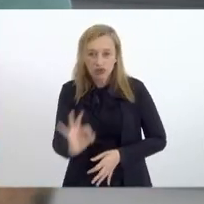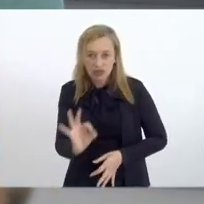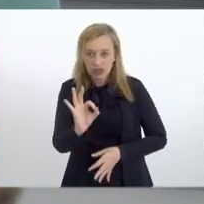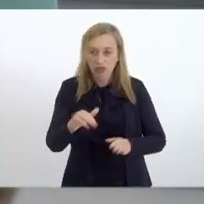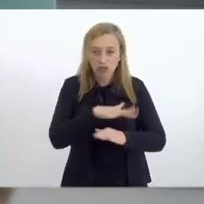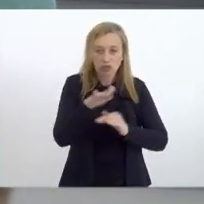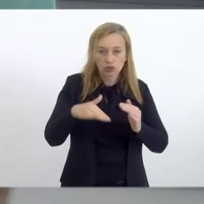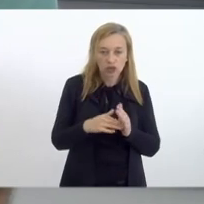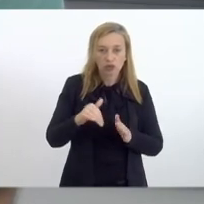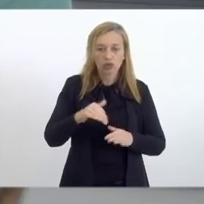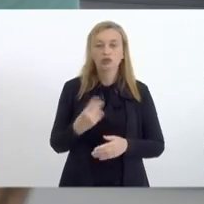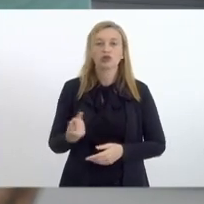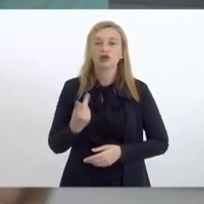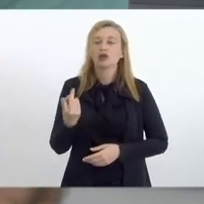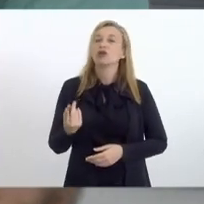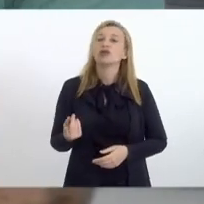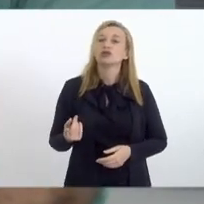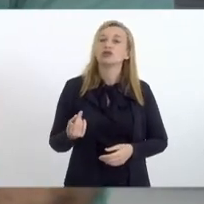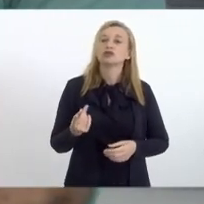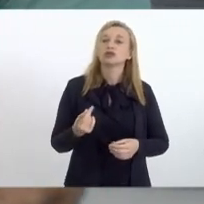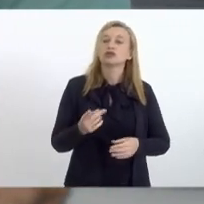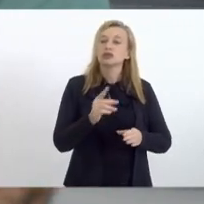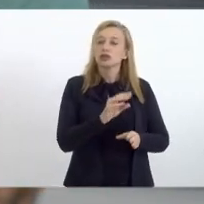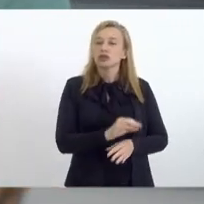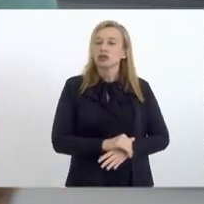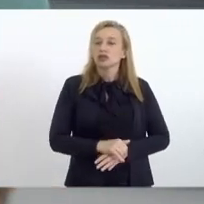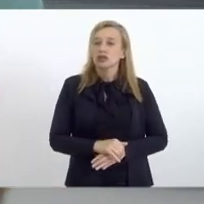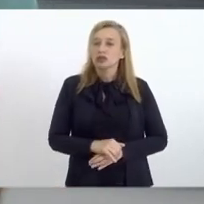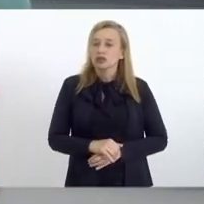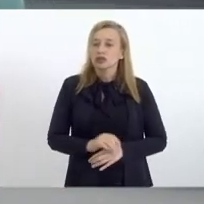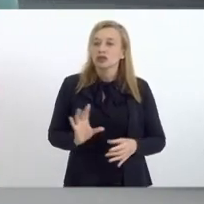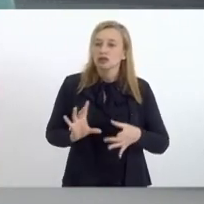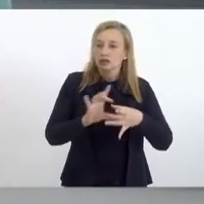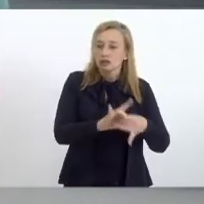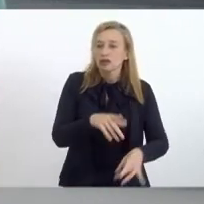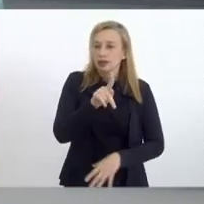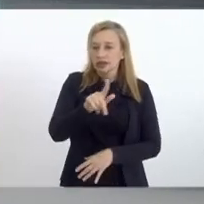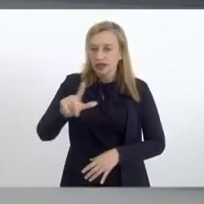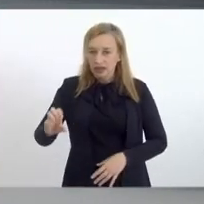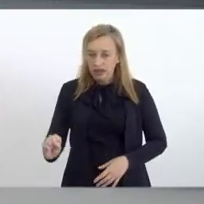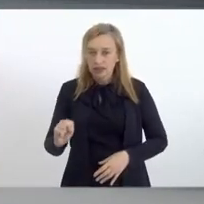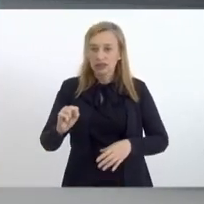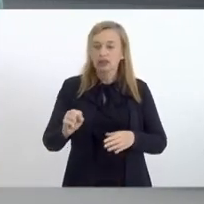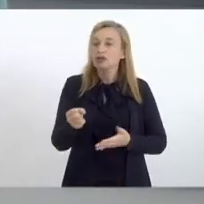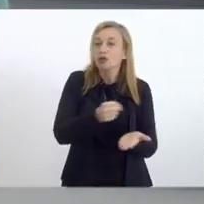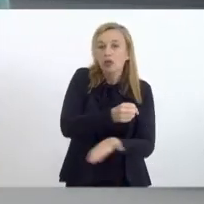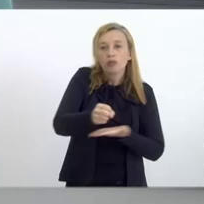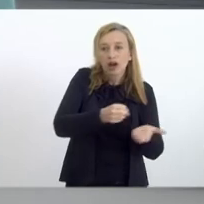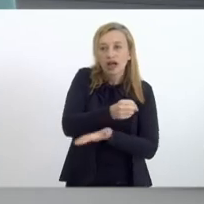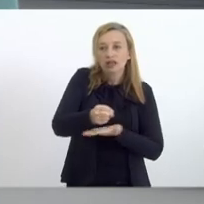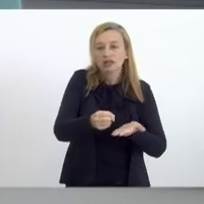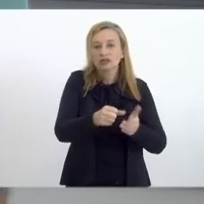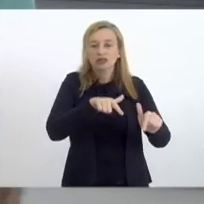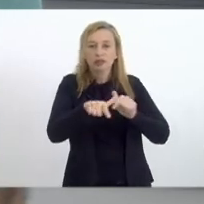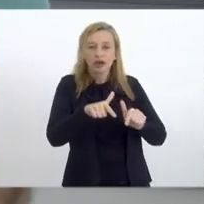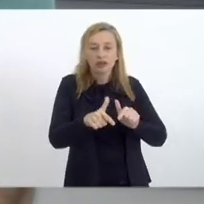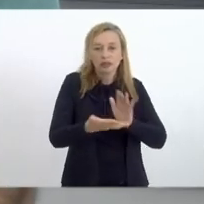das remunerações, proventos e pensões dos segurados vinculados ao RPPS, com base no exercício financeiro